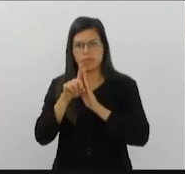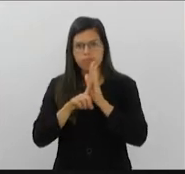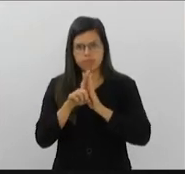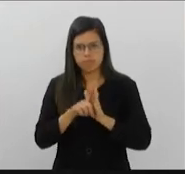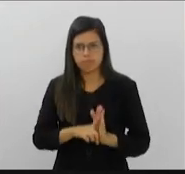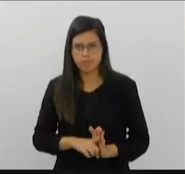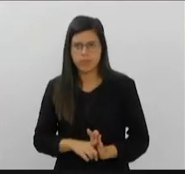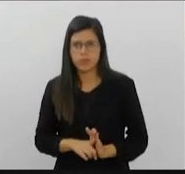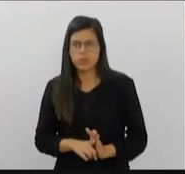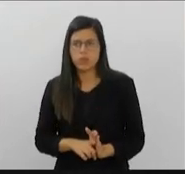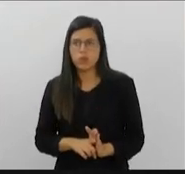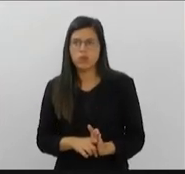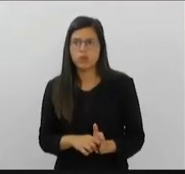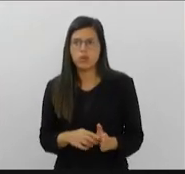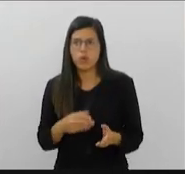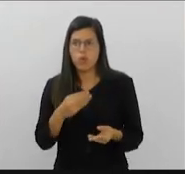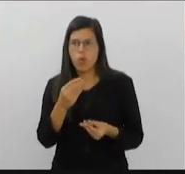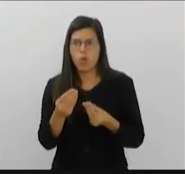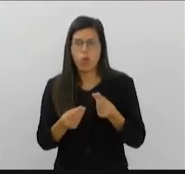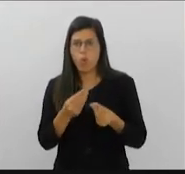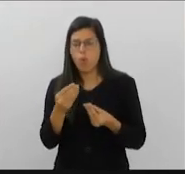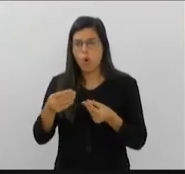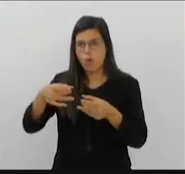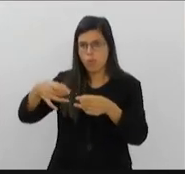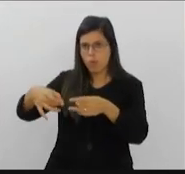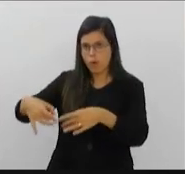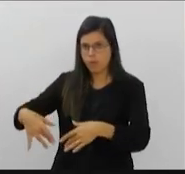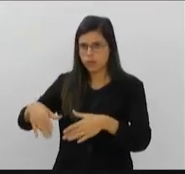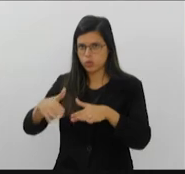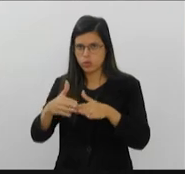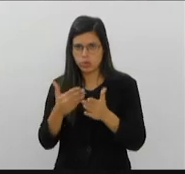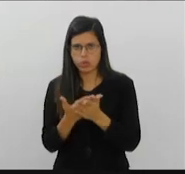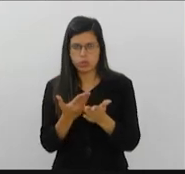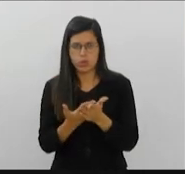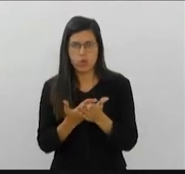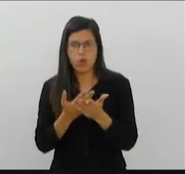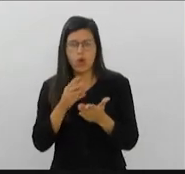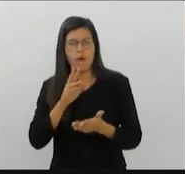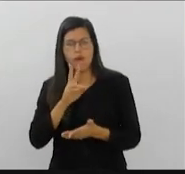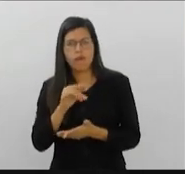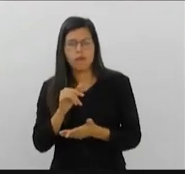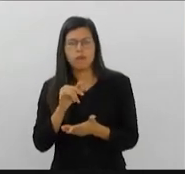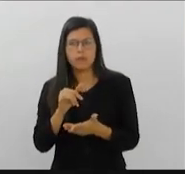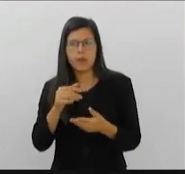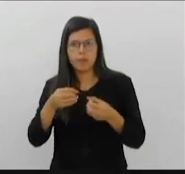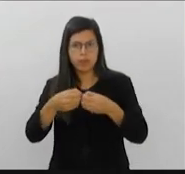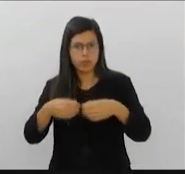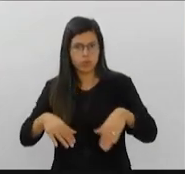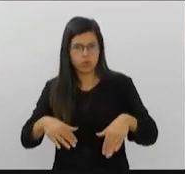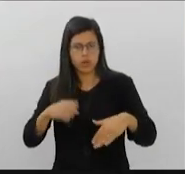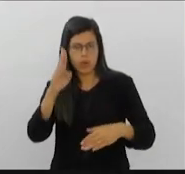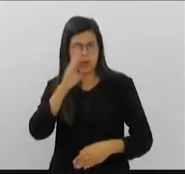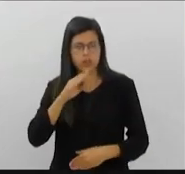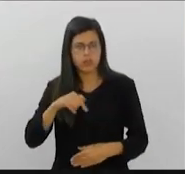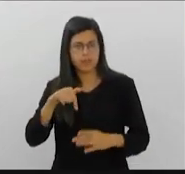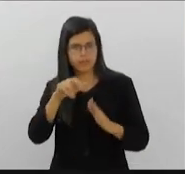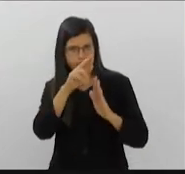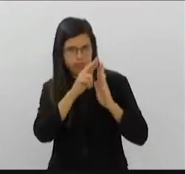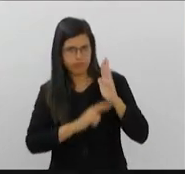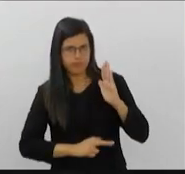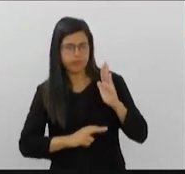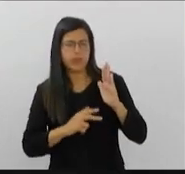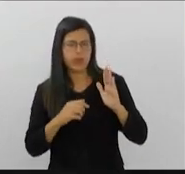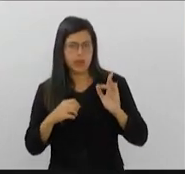uma projeção do custo da evasão escolar para o Brasil. E esse relatório ele é muito impactante porque,